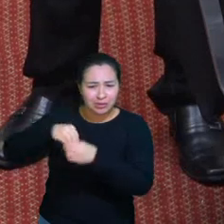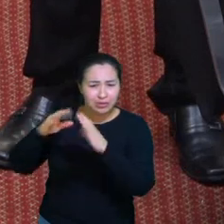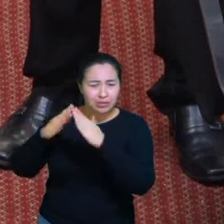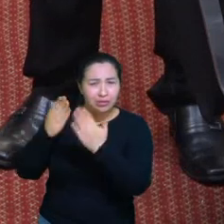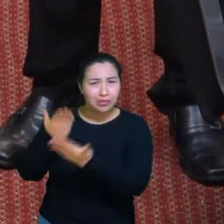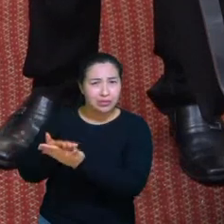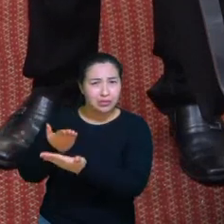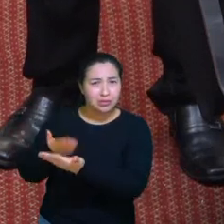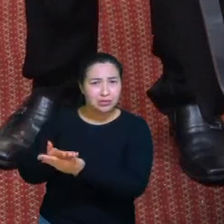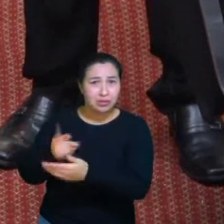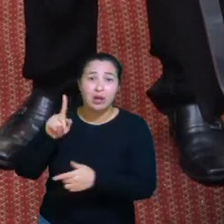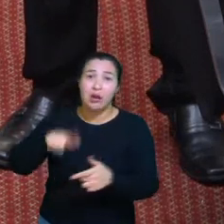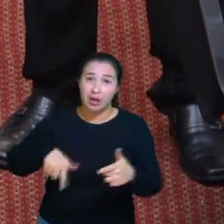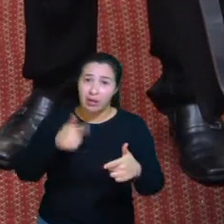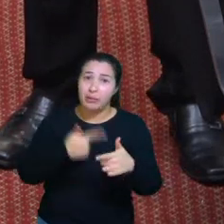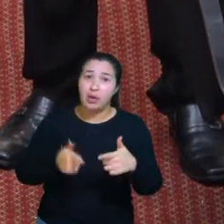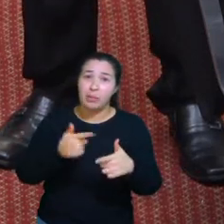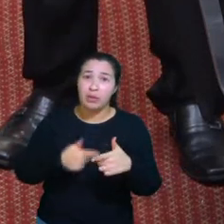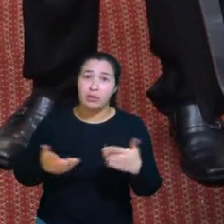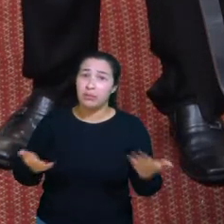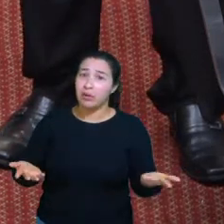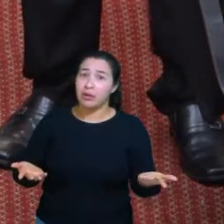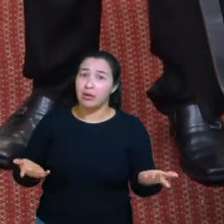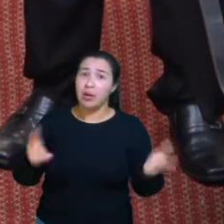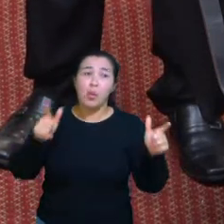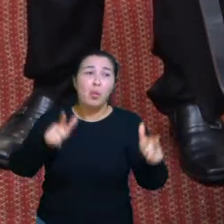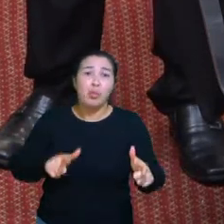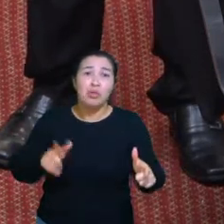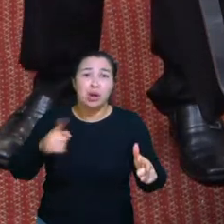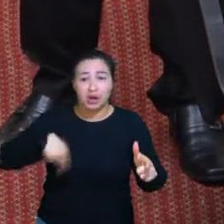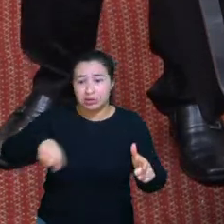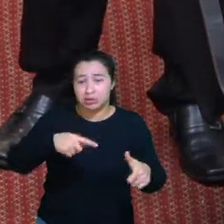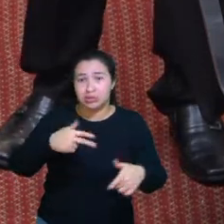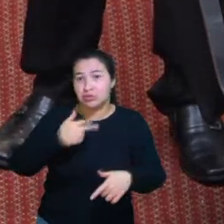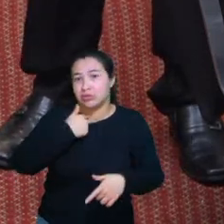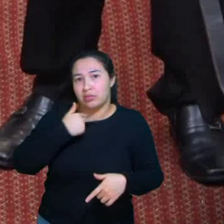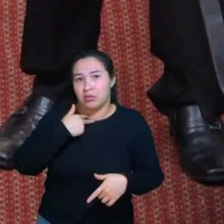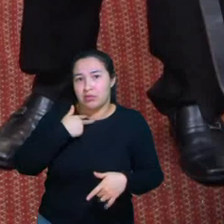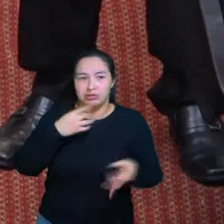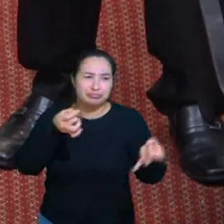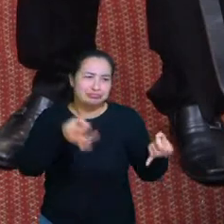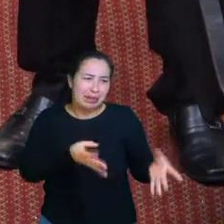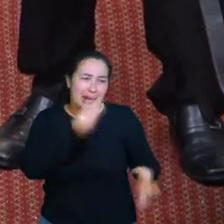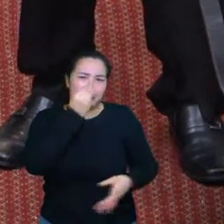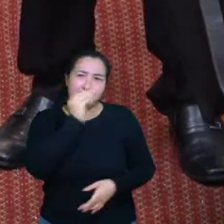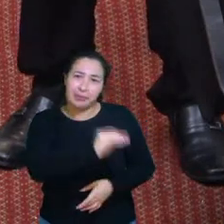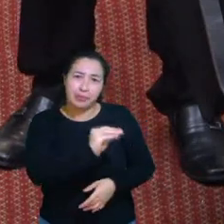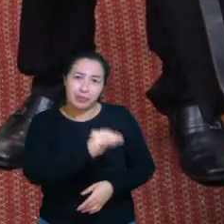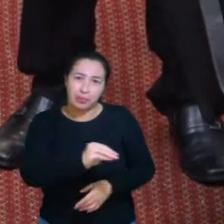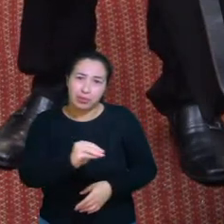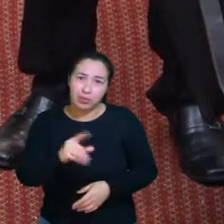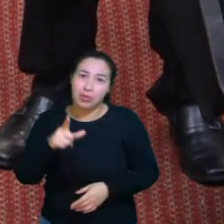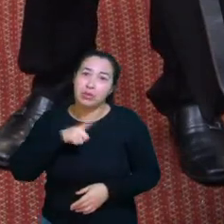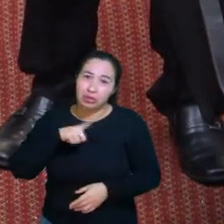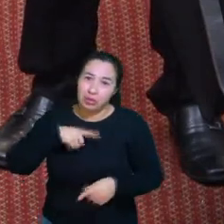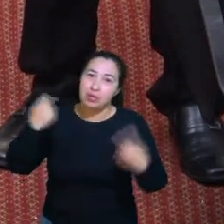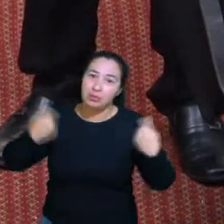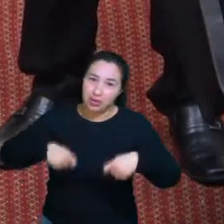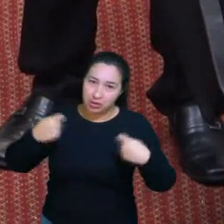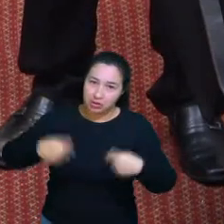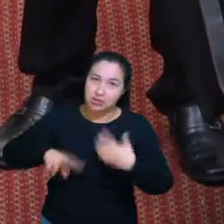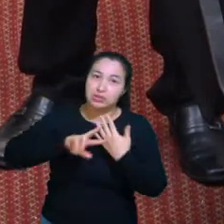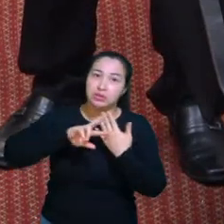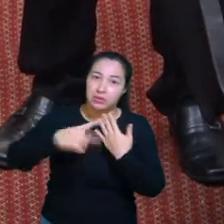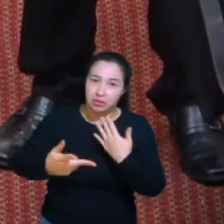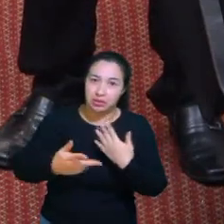problema eu não sei onde que entra Mas a gente não pode sair desse momento aqui com isso sem resolver Porque aí é